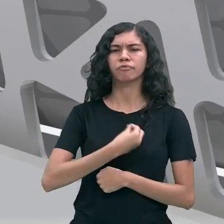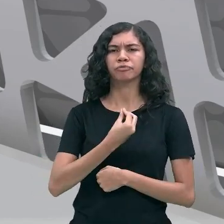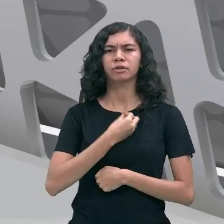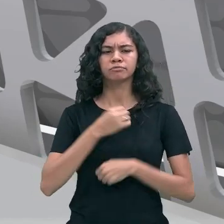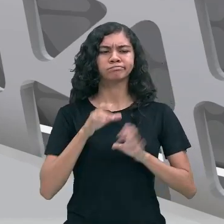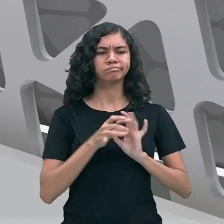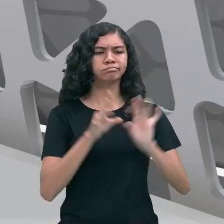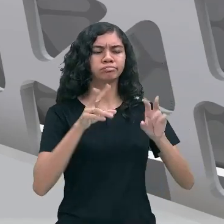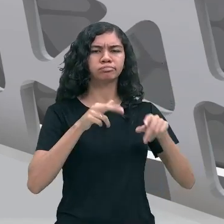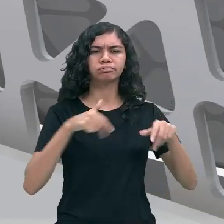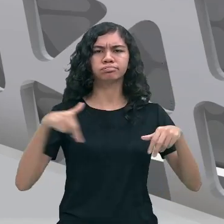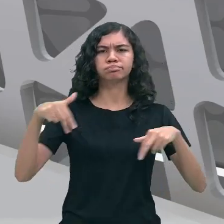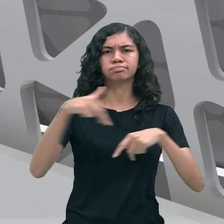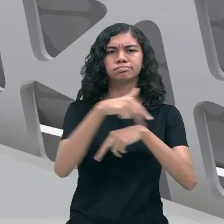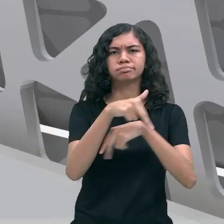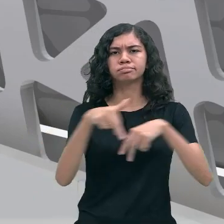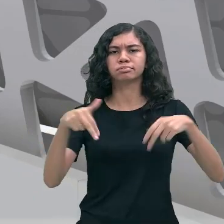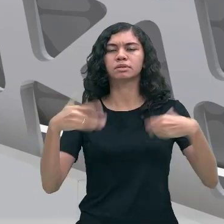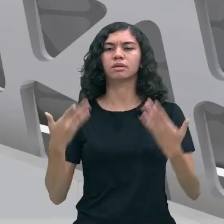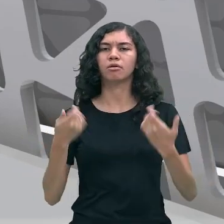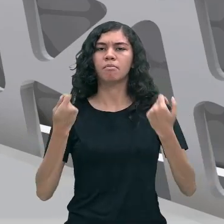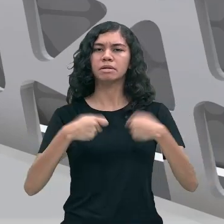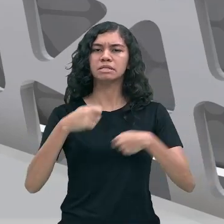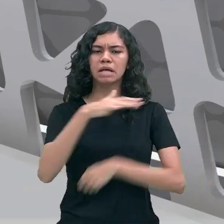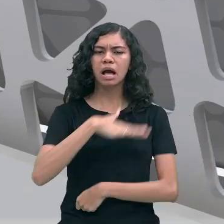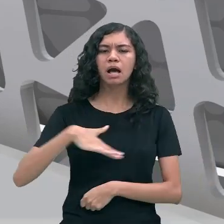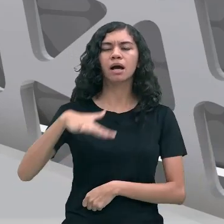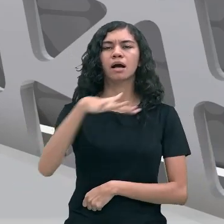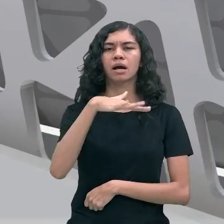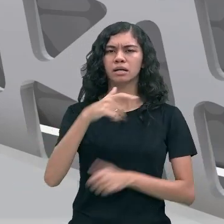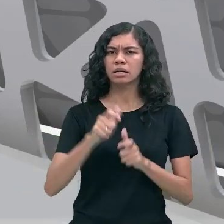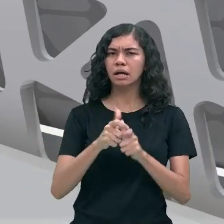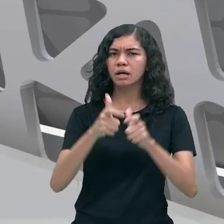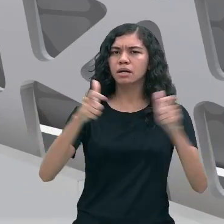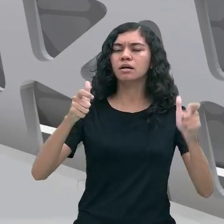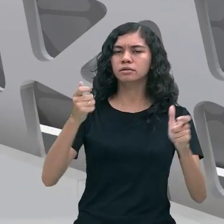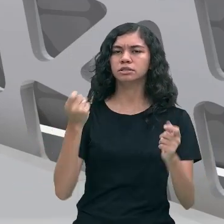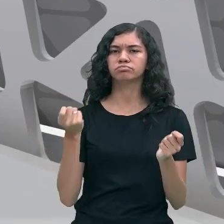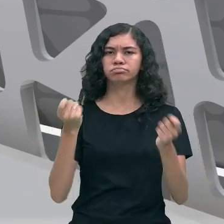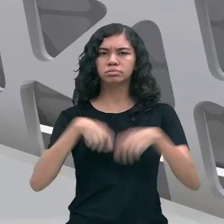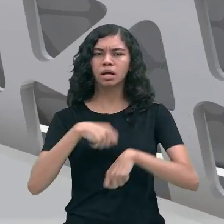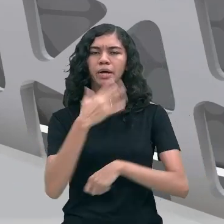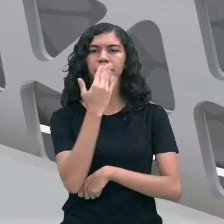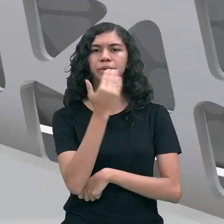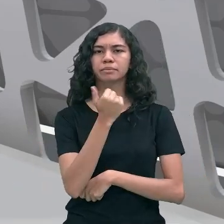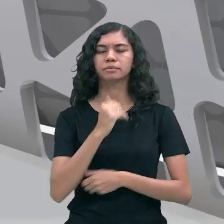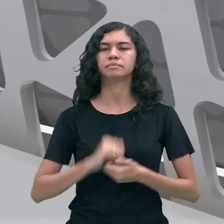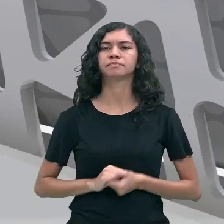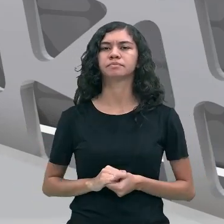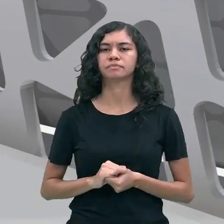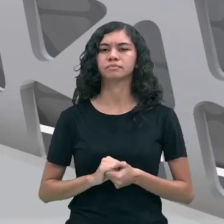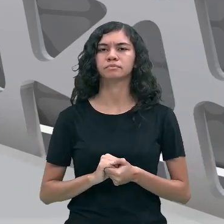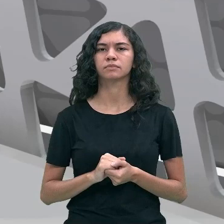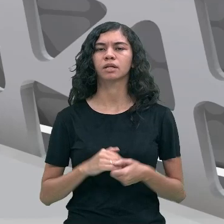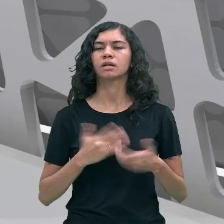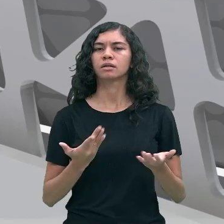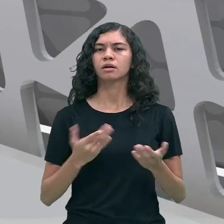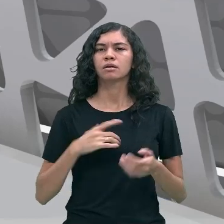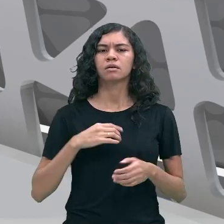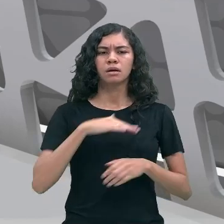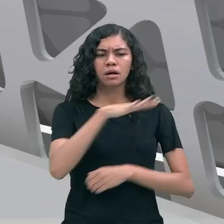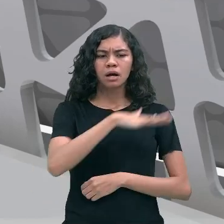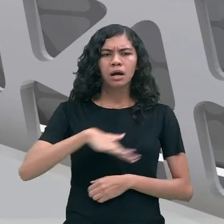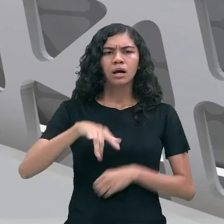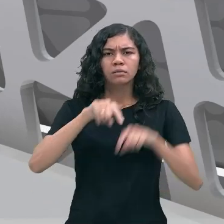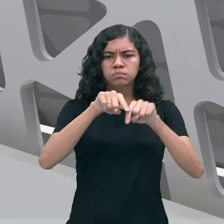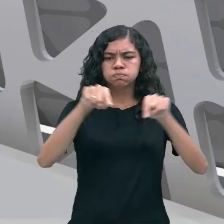criado solto, ele precisa de uma enorme área para poder pastar, para poder comer. Então, ali se desmata uma enorme área para poder ali